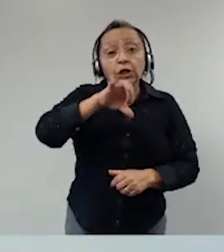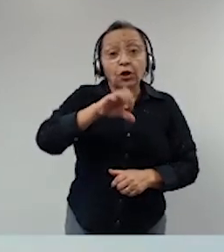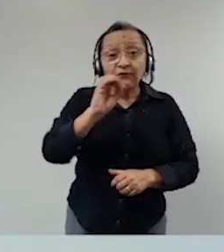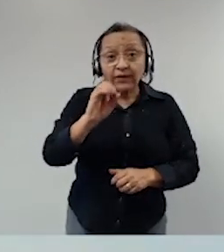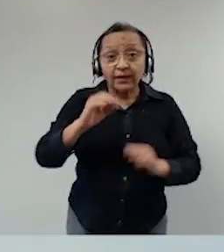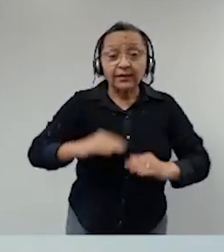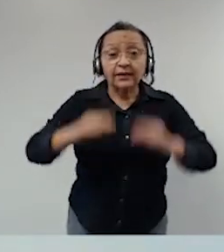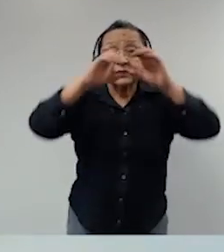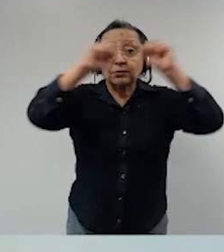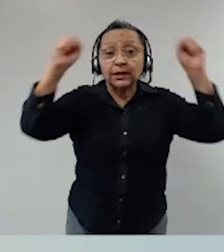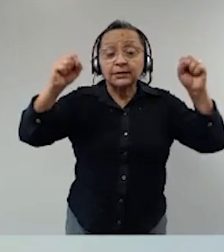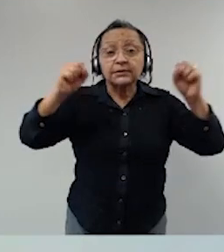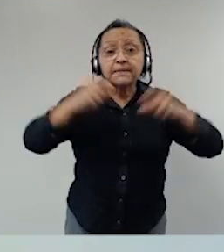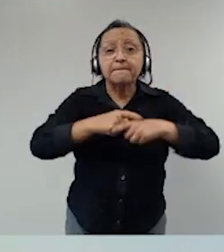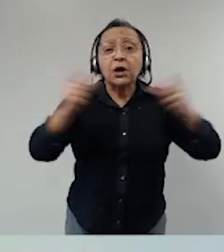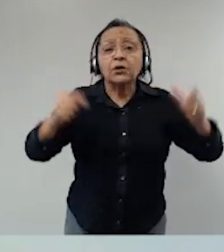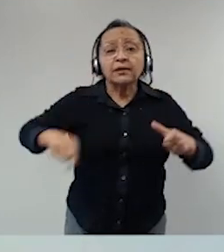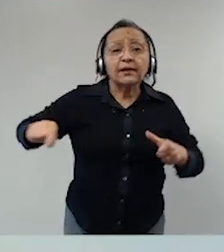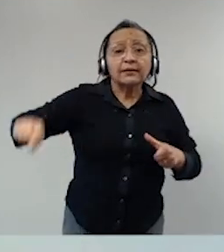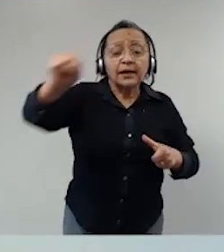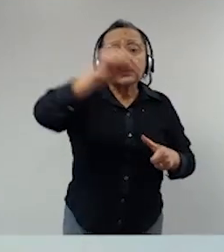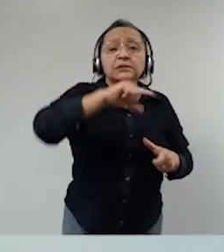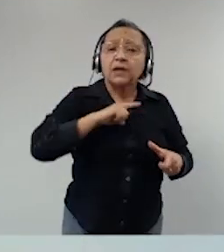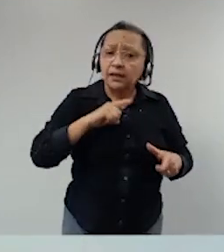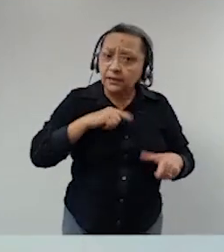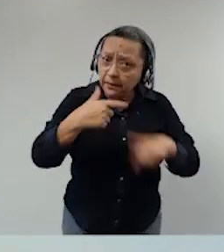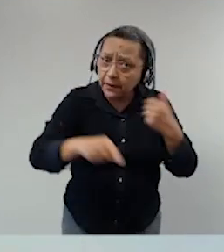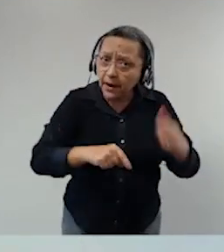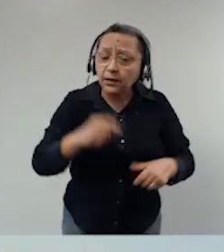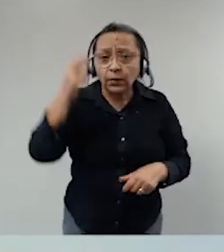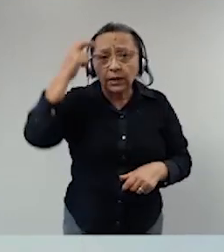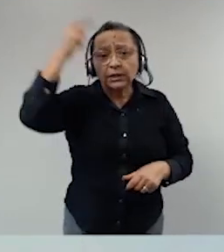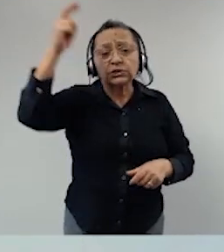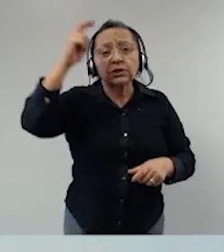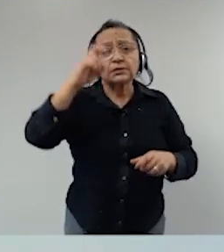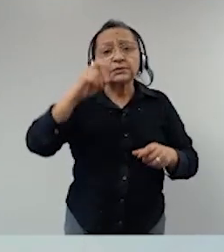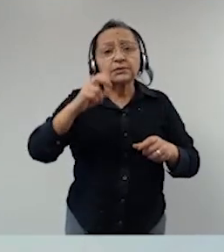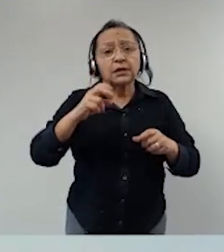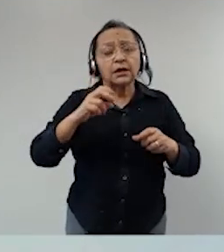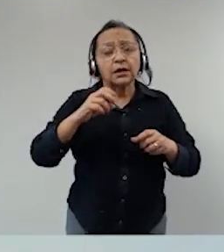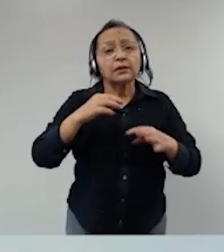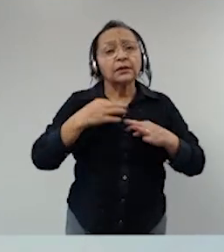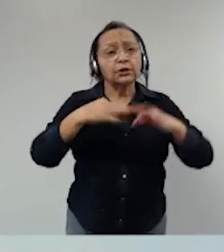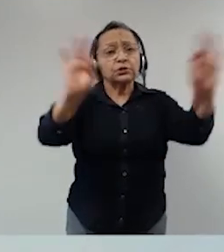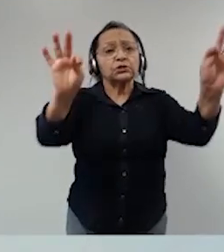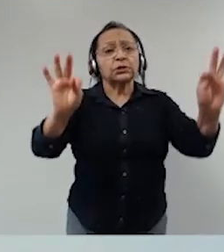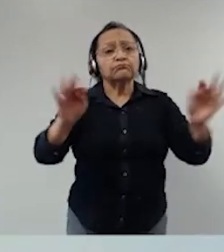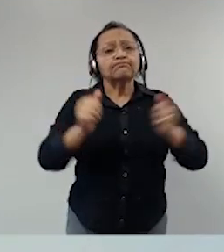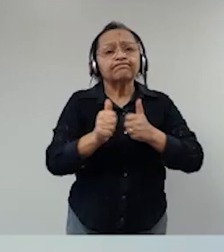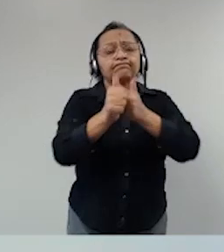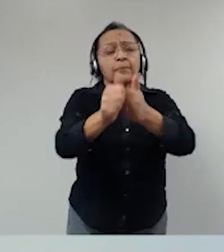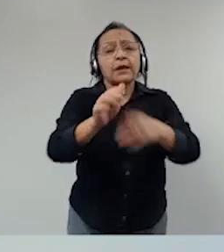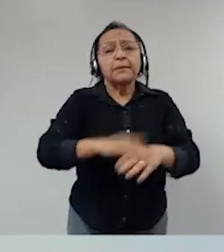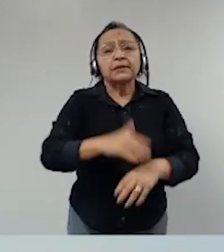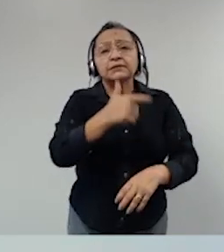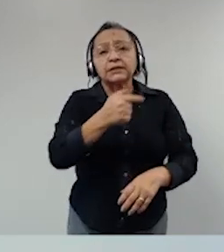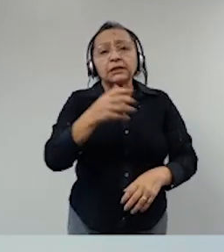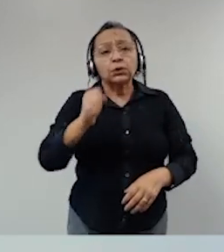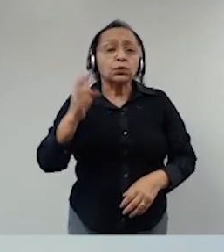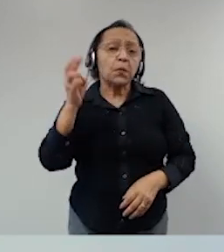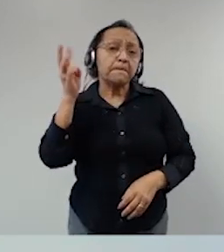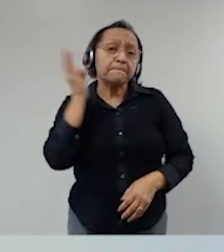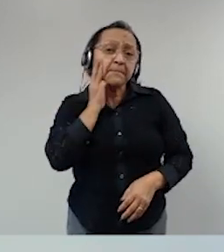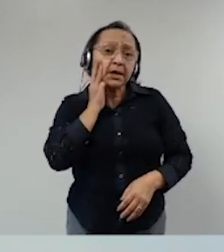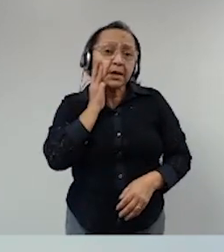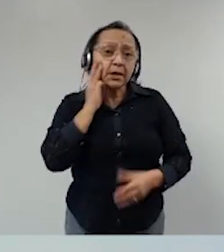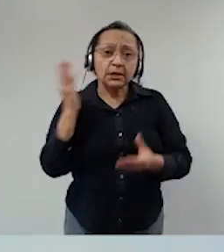e grande parte deles já atuam com inteligência artificial no acompanhamento dos mais de 78 milhões de